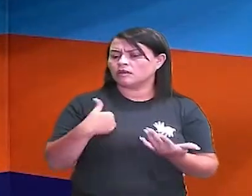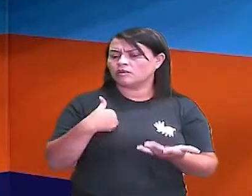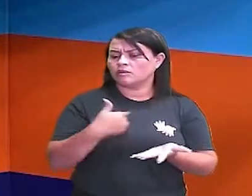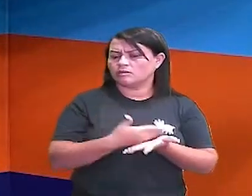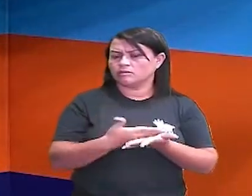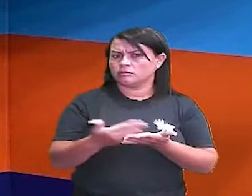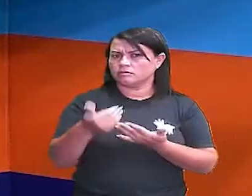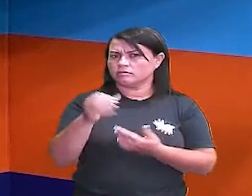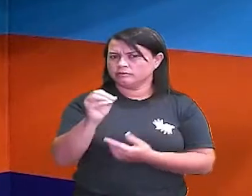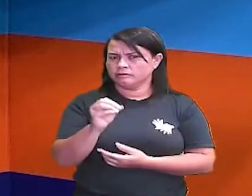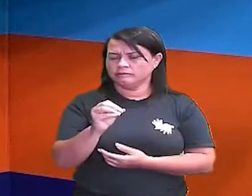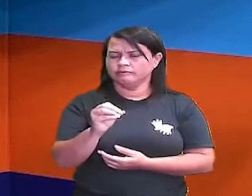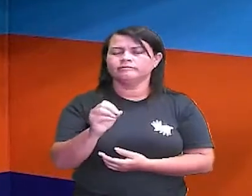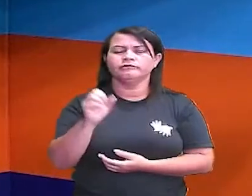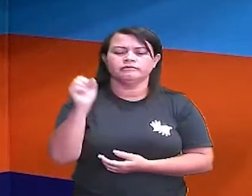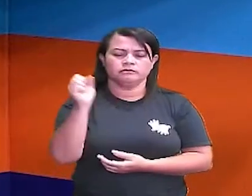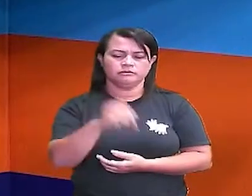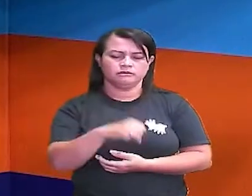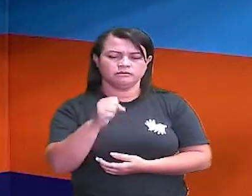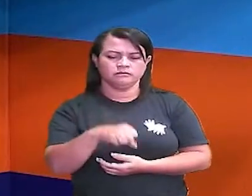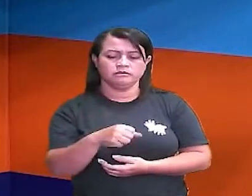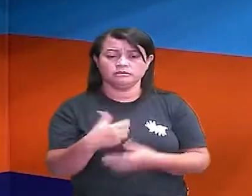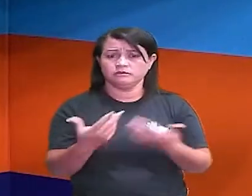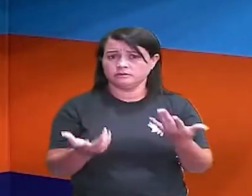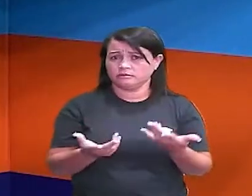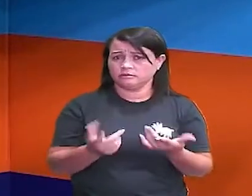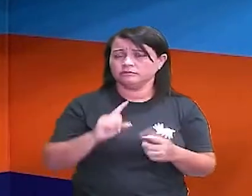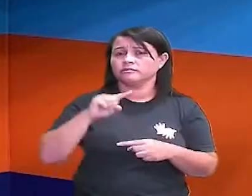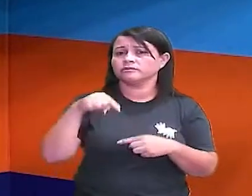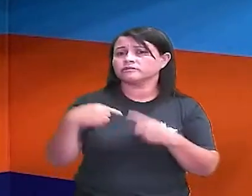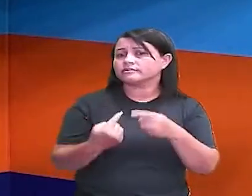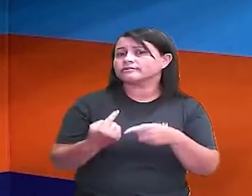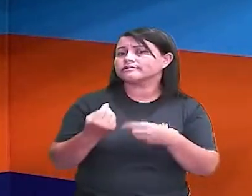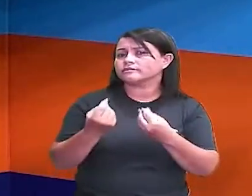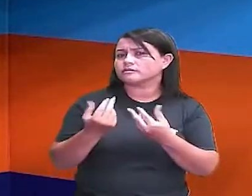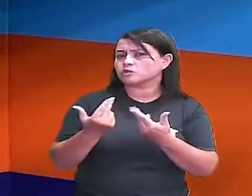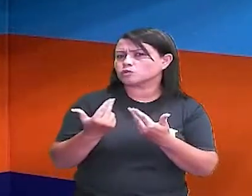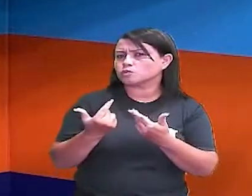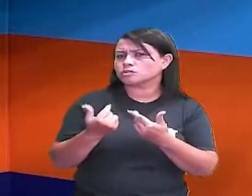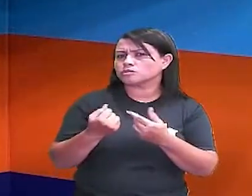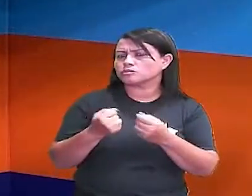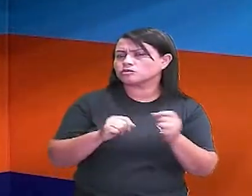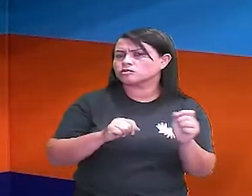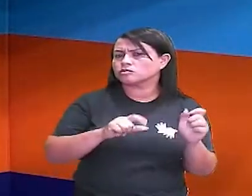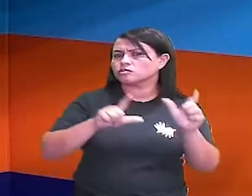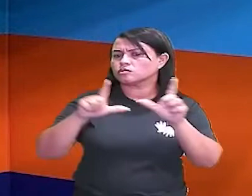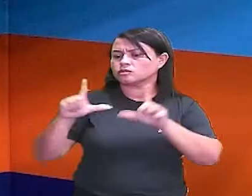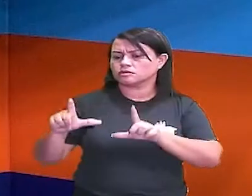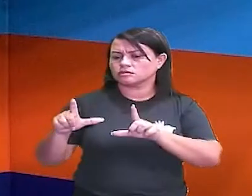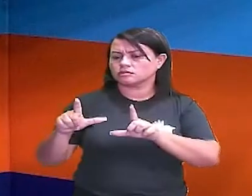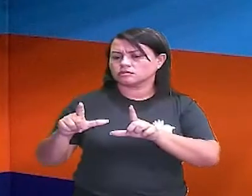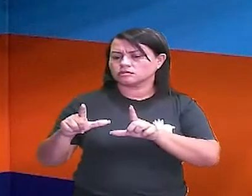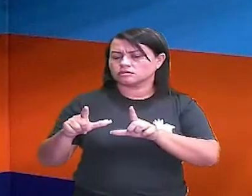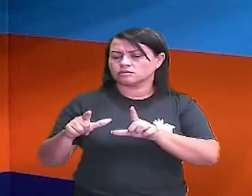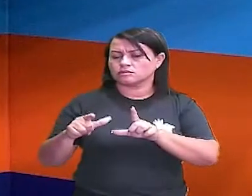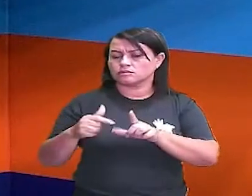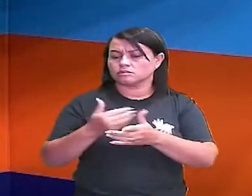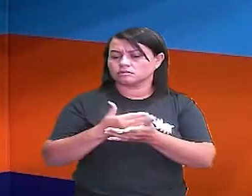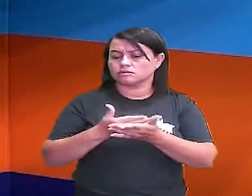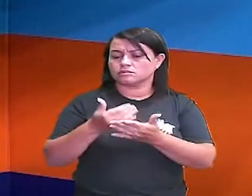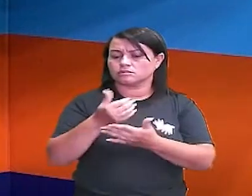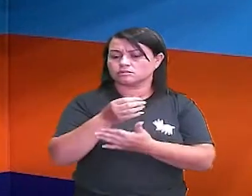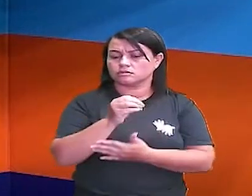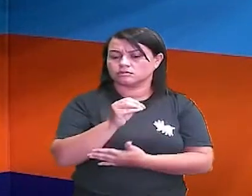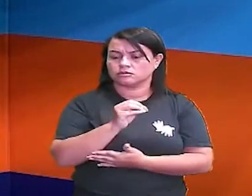número 10. Isso. Aí essa parte a gente faz igual ao slide anterior. Começamos do